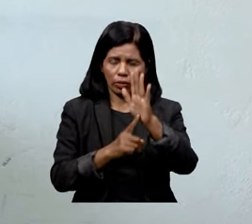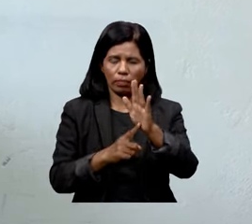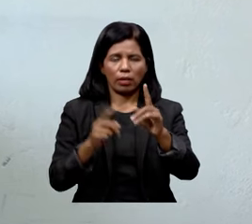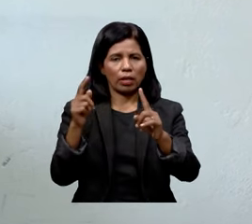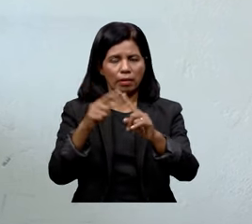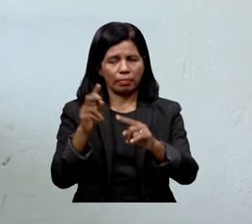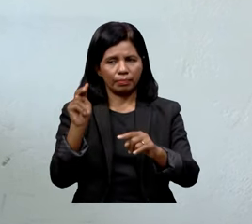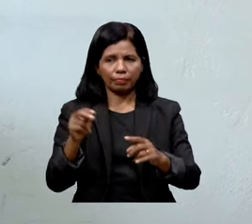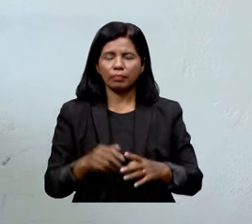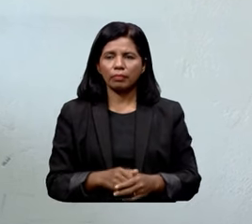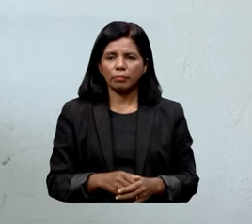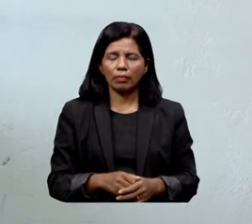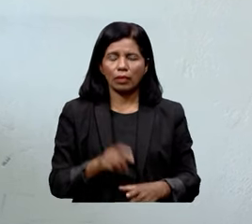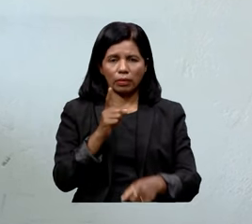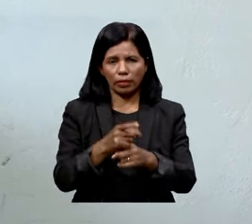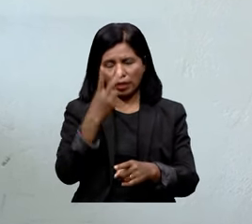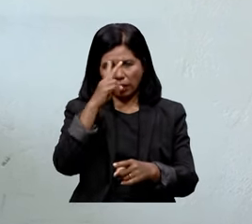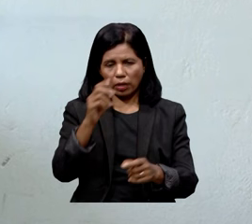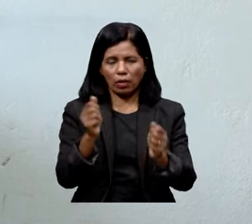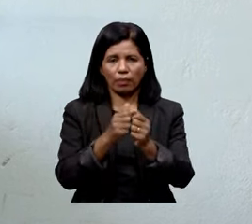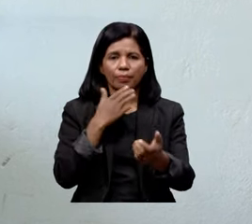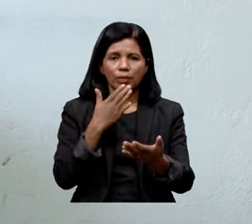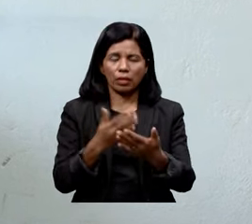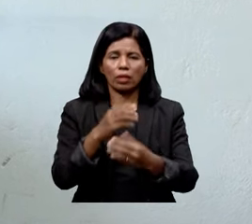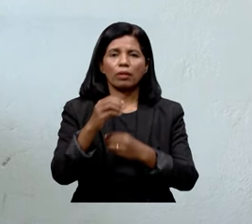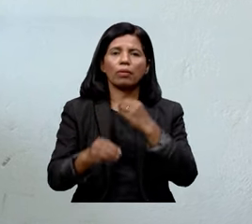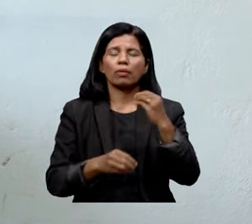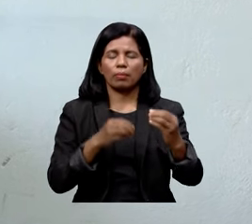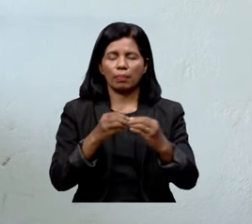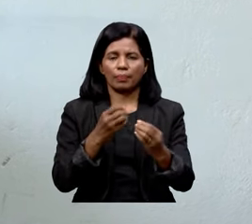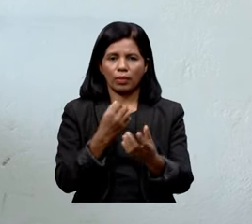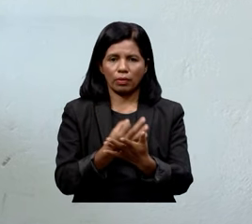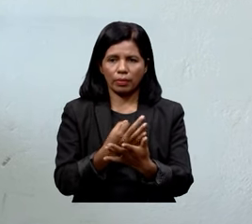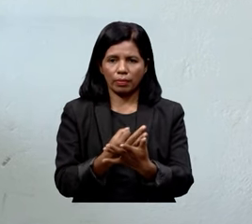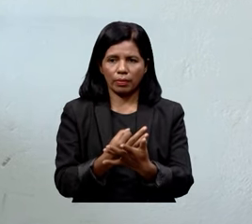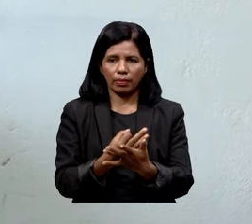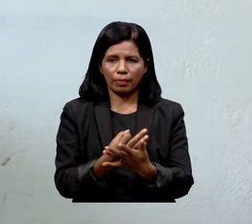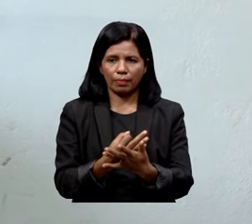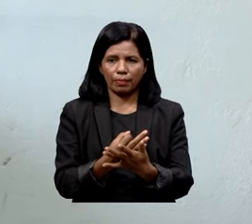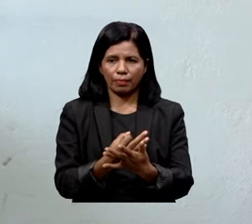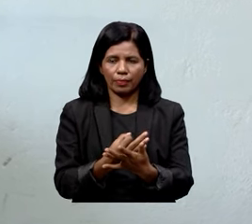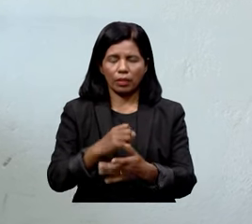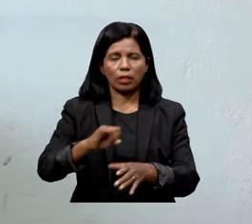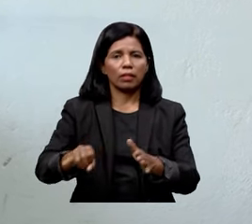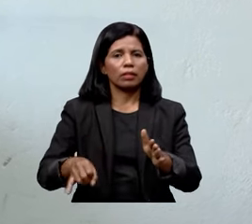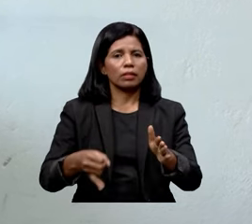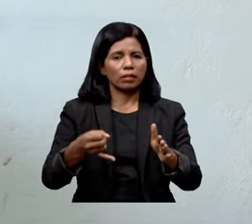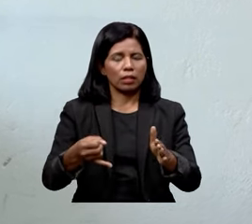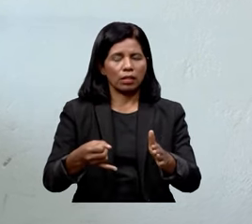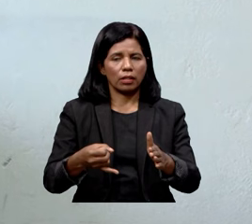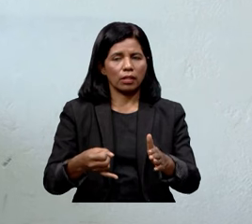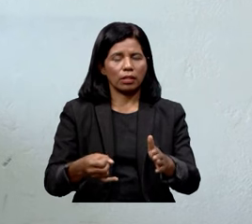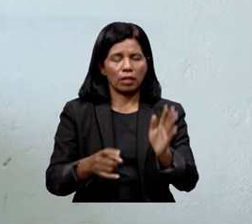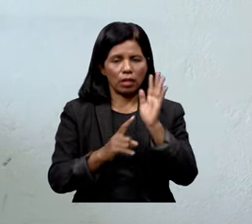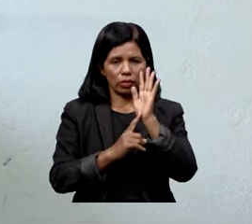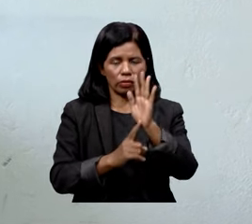dia hari di dia klai konaba osamento geral ne refleta